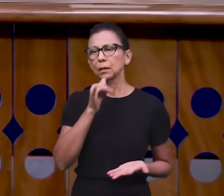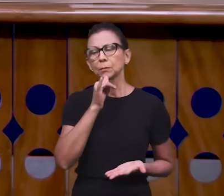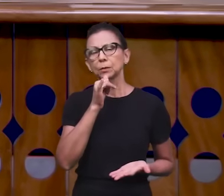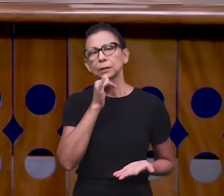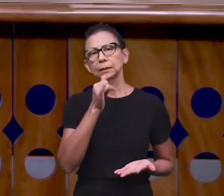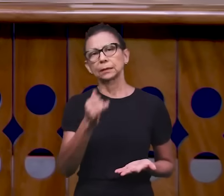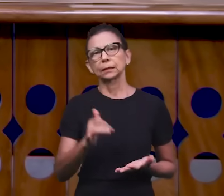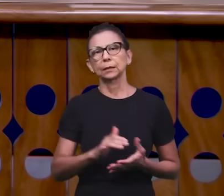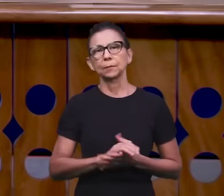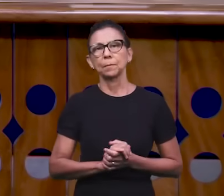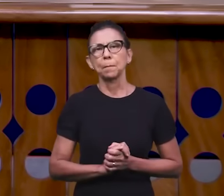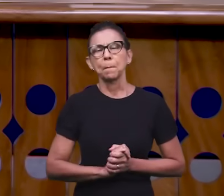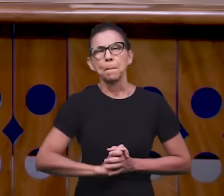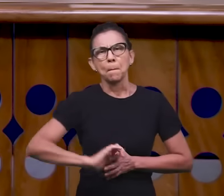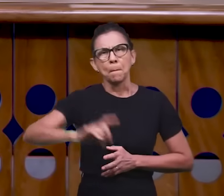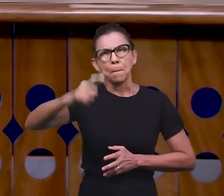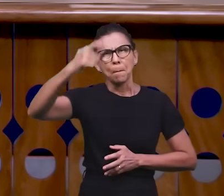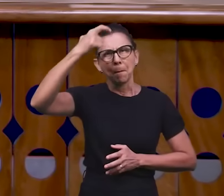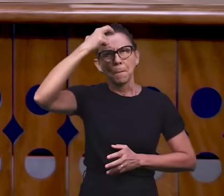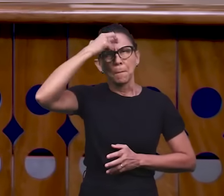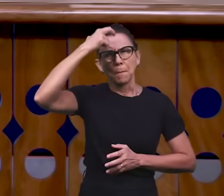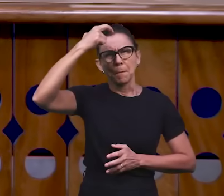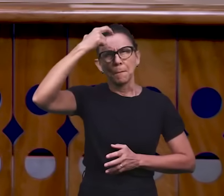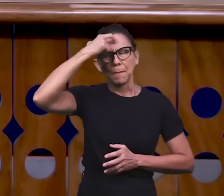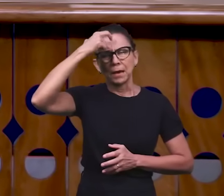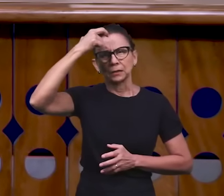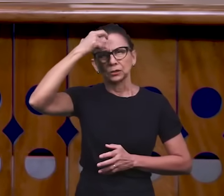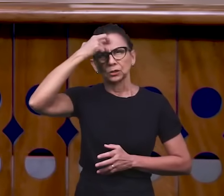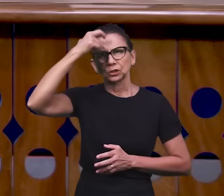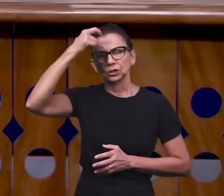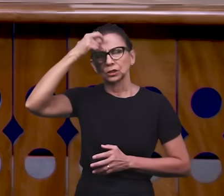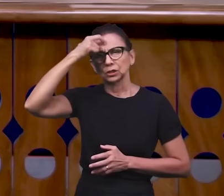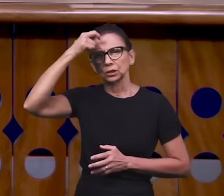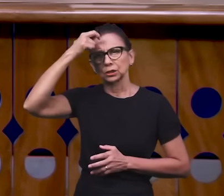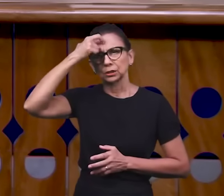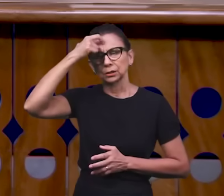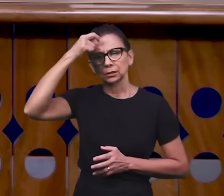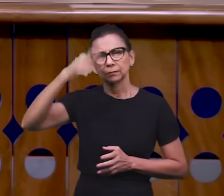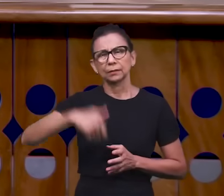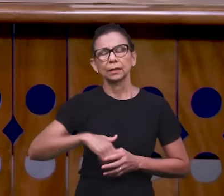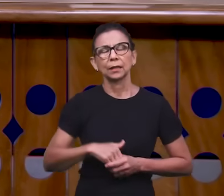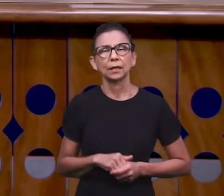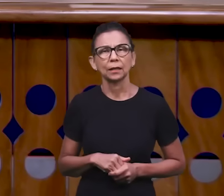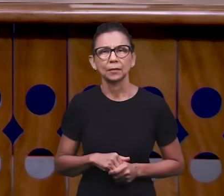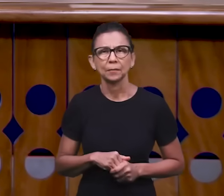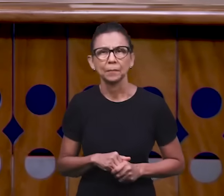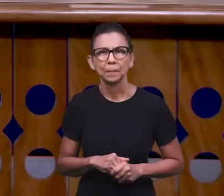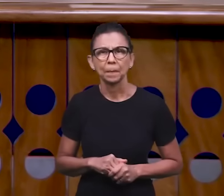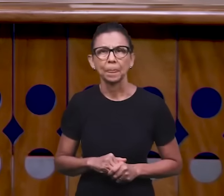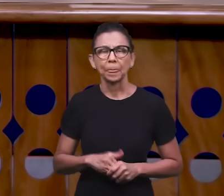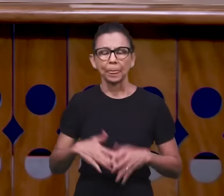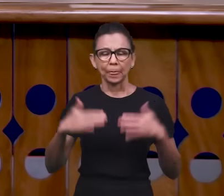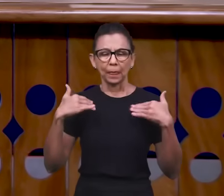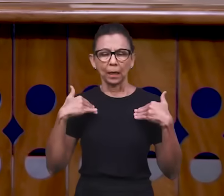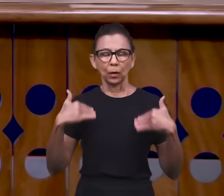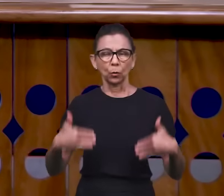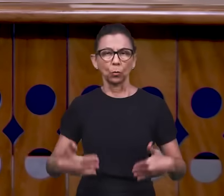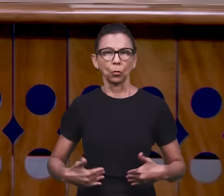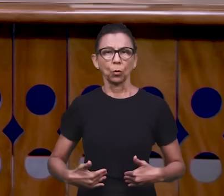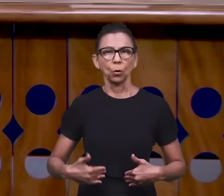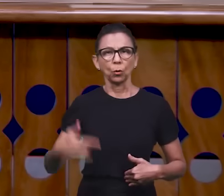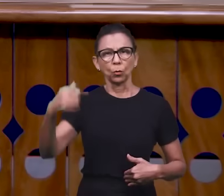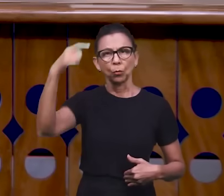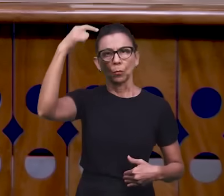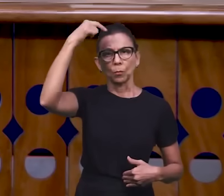exemplo, a expressão das mentes corrompidas. Quando se fala em mente, usa-se ali a expressão corpo e mente,